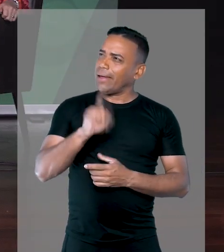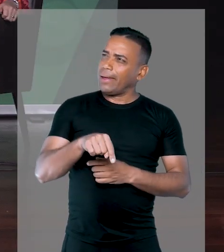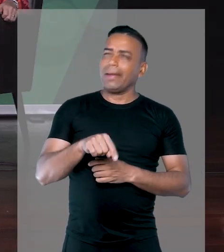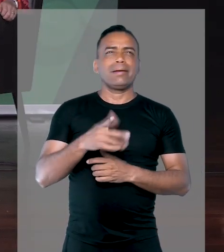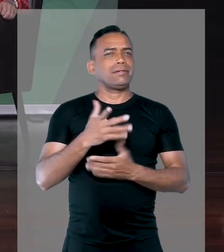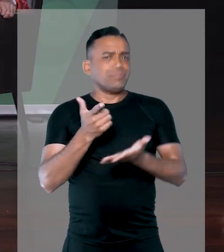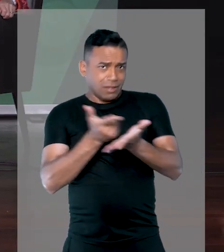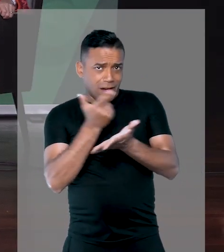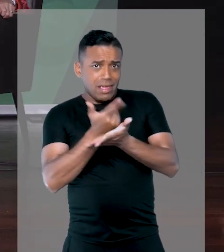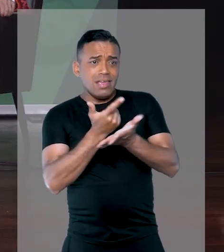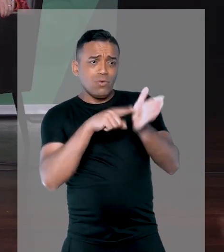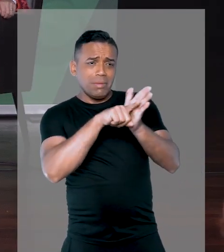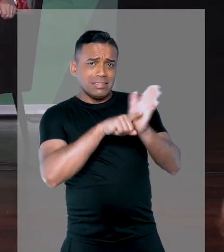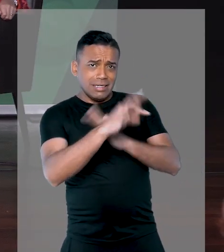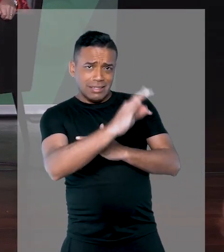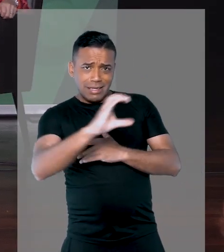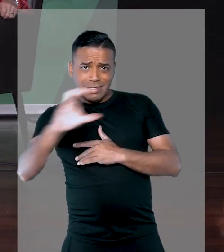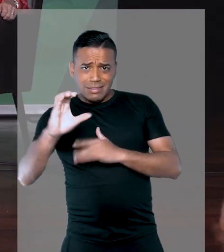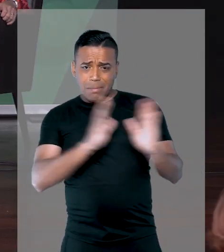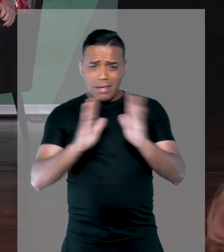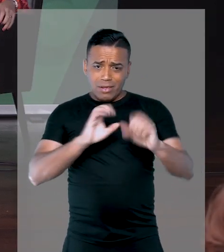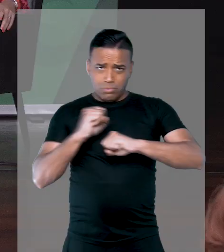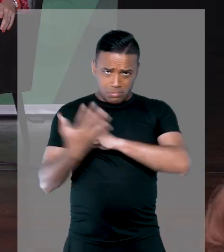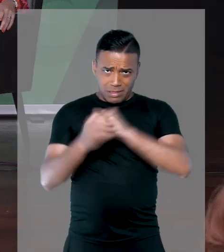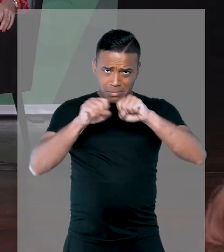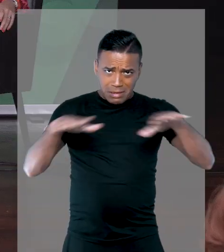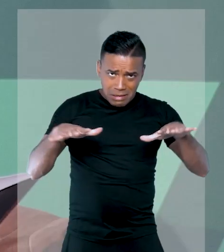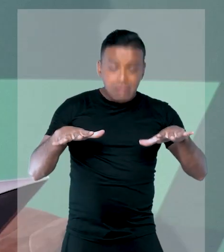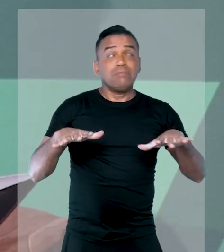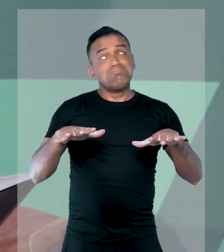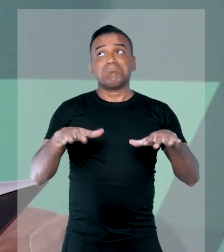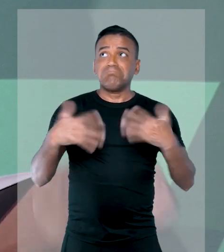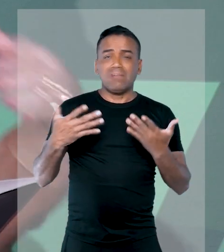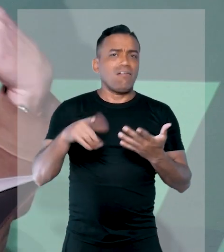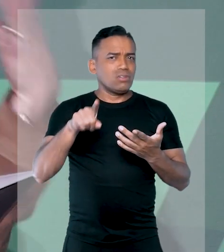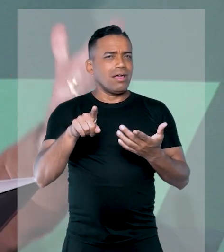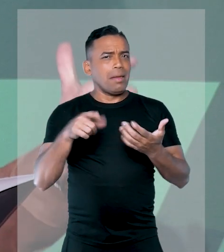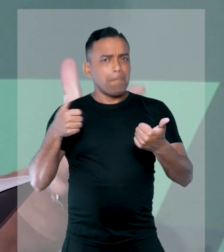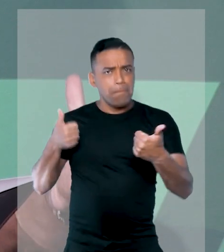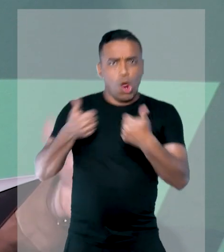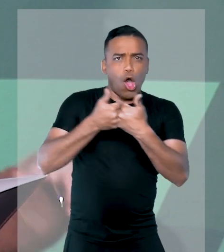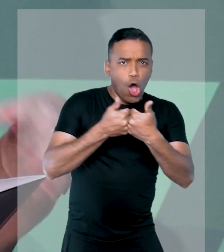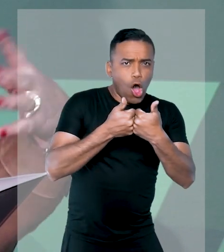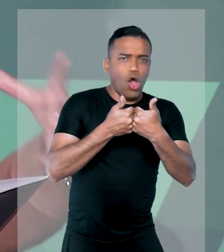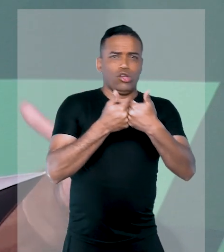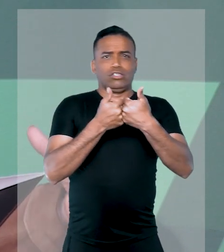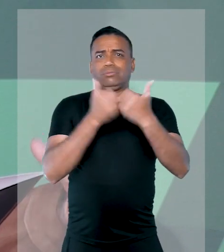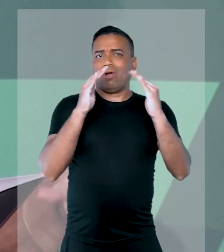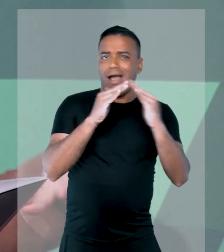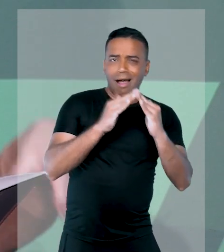Esse livro, a sua pesquisa foi durante o período da pandemia, né? E, de certa forma, você estava mais próxima da sua avó